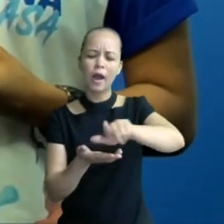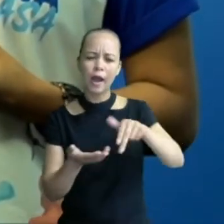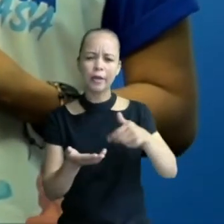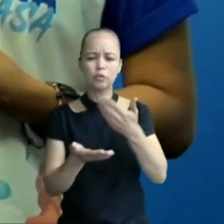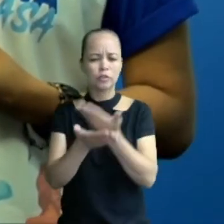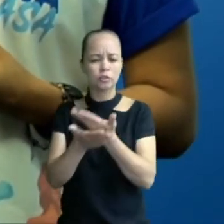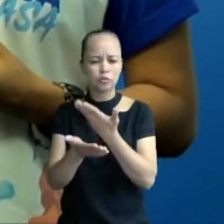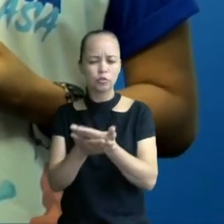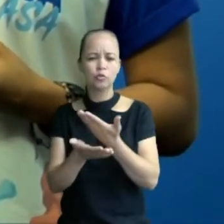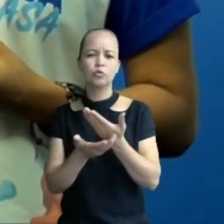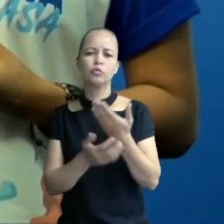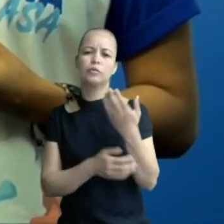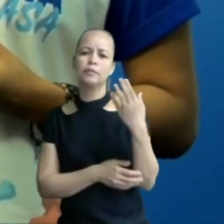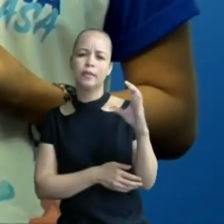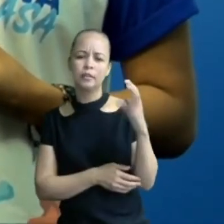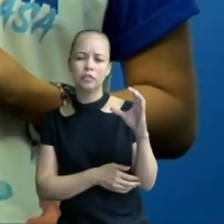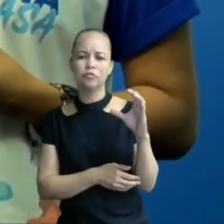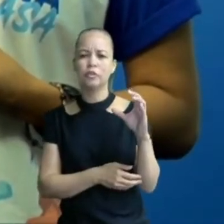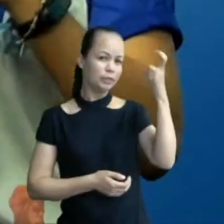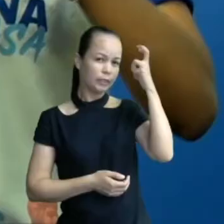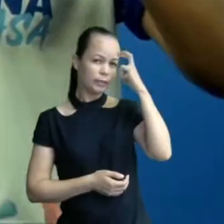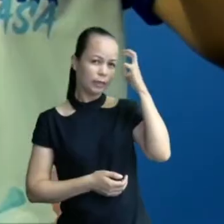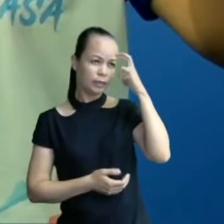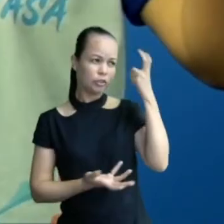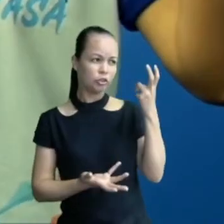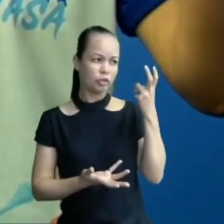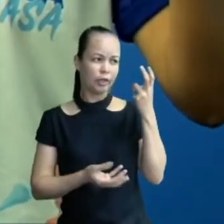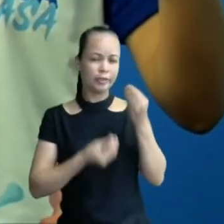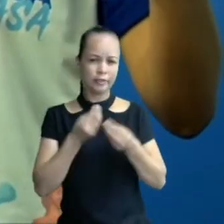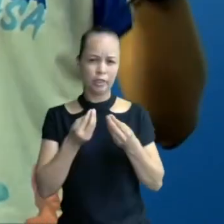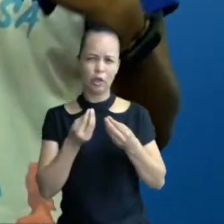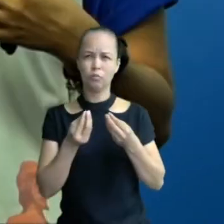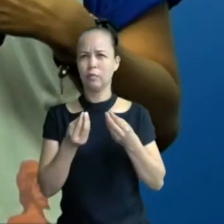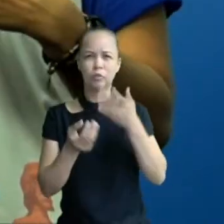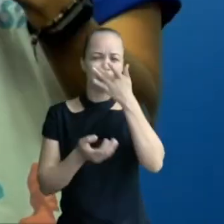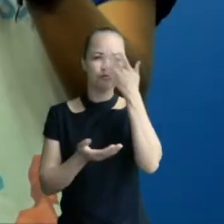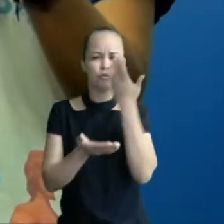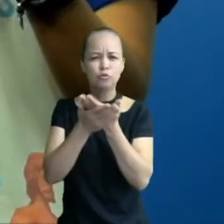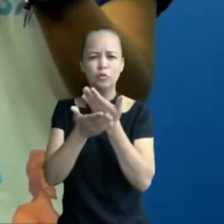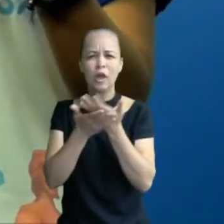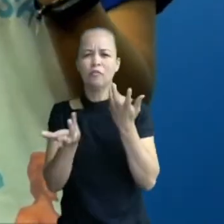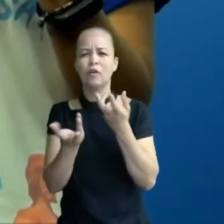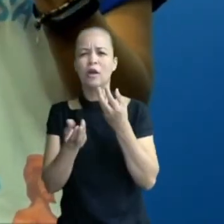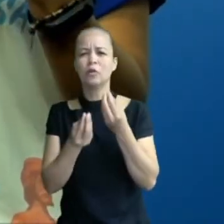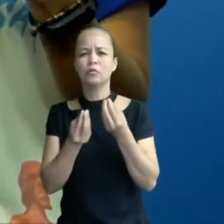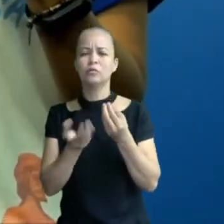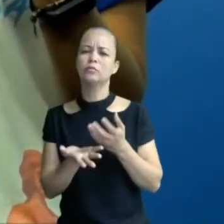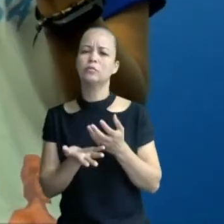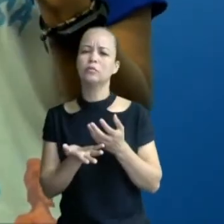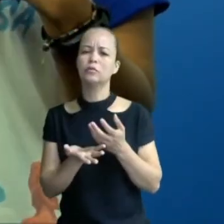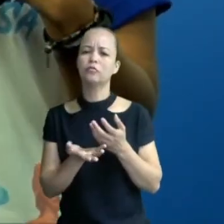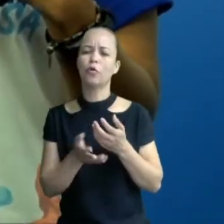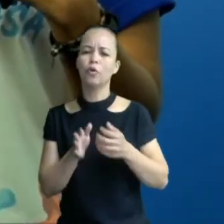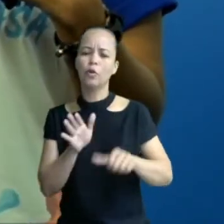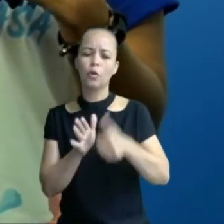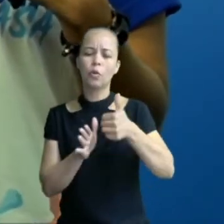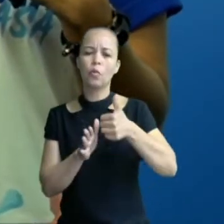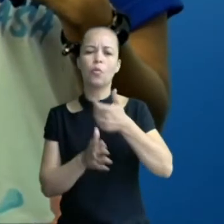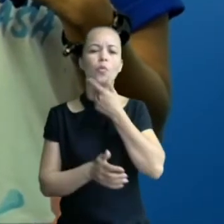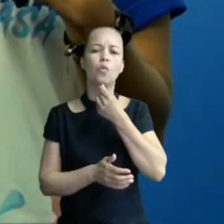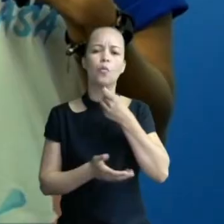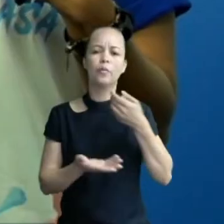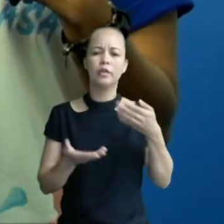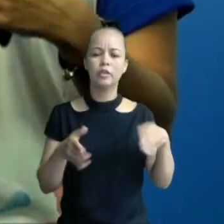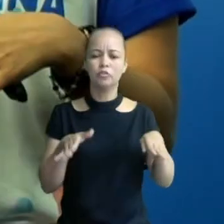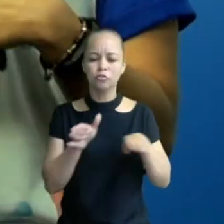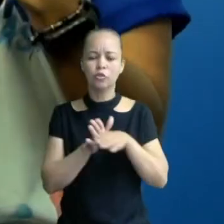primeiro polo que trata dos astros, tudinho. Ele foi o primeiro aqui em Pernambuco, foi ele que trouxe dessa época